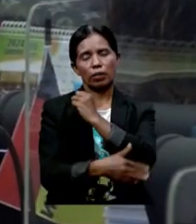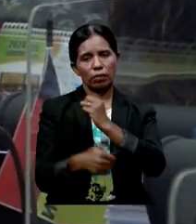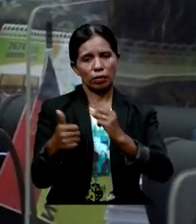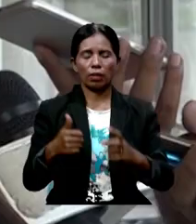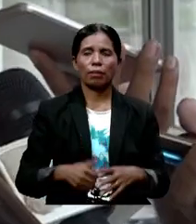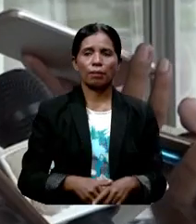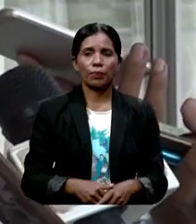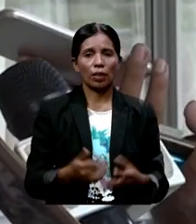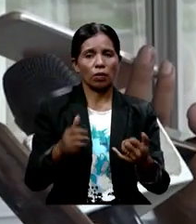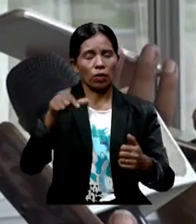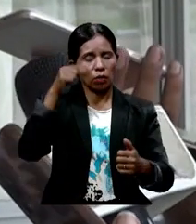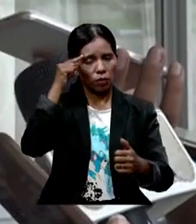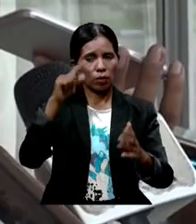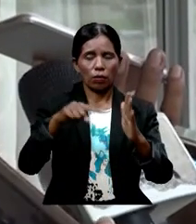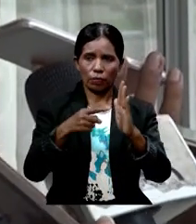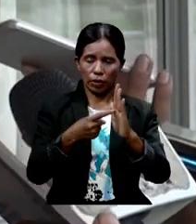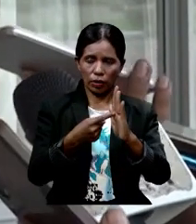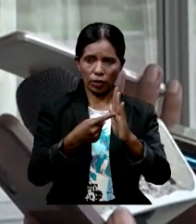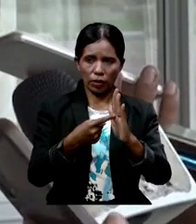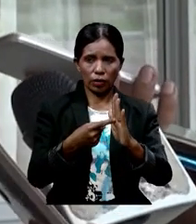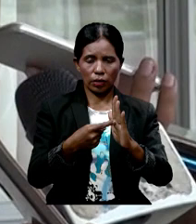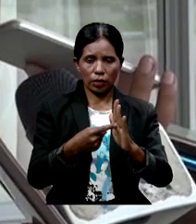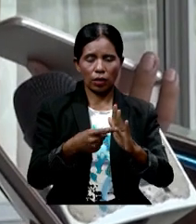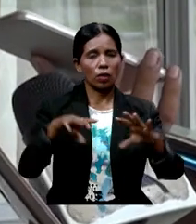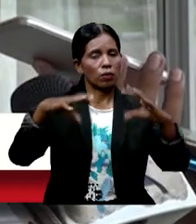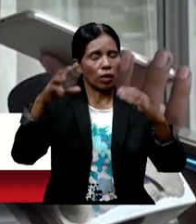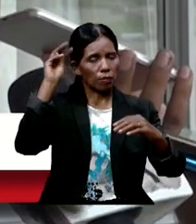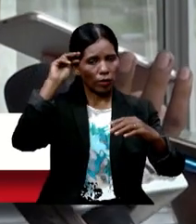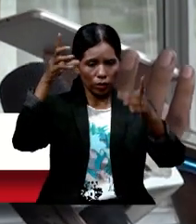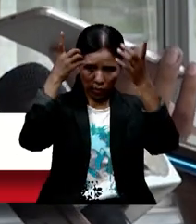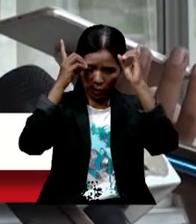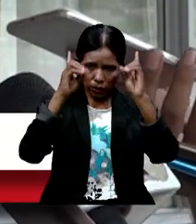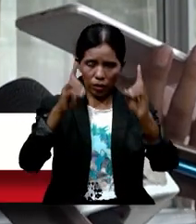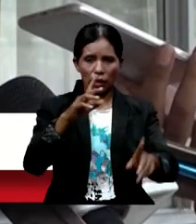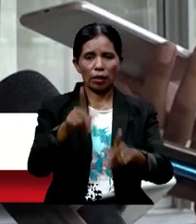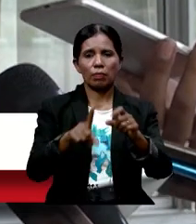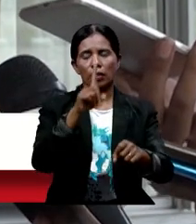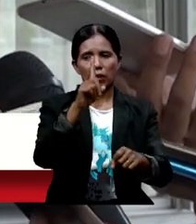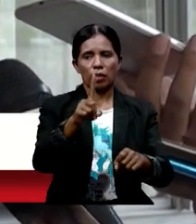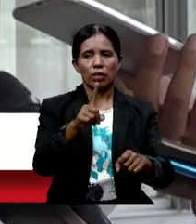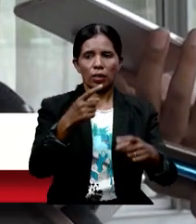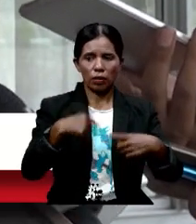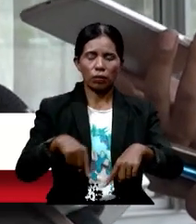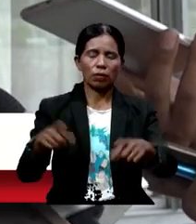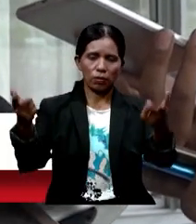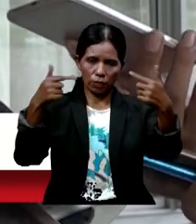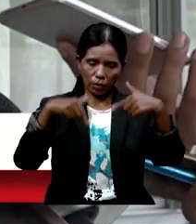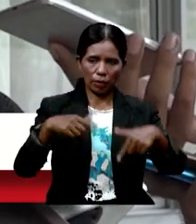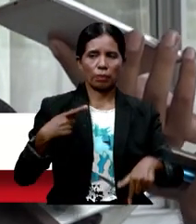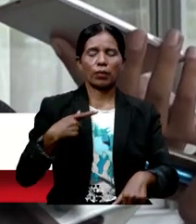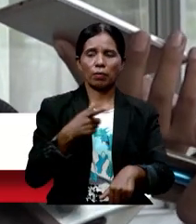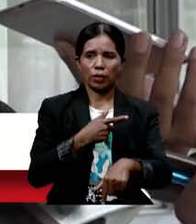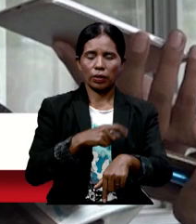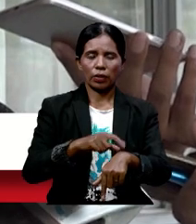Agora o governo começa, o governo se reúne com o Conselho de Ministros, decide, Iona, é mais da direita, então a roupa não é parlamento. Tu